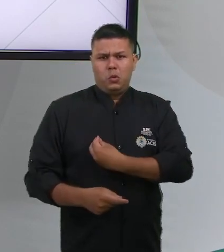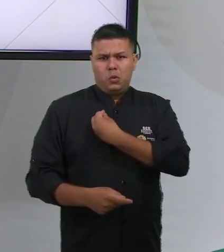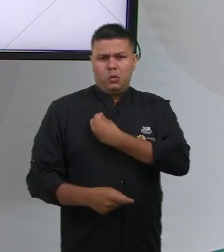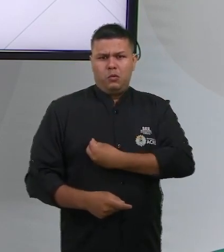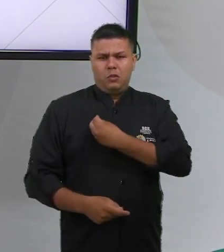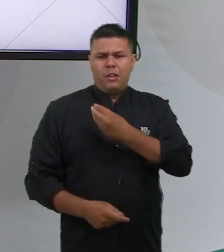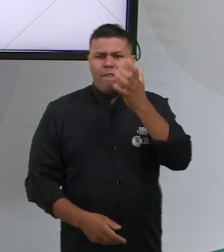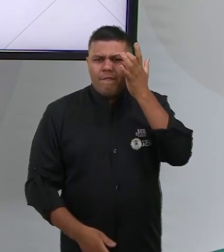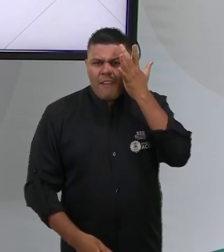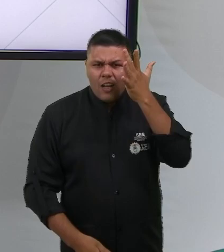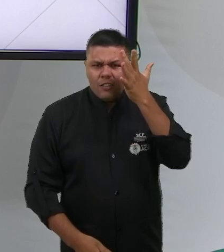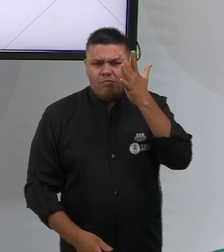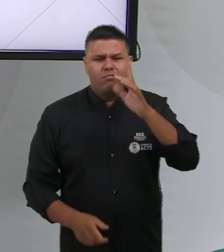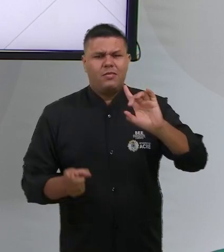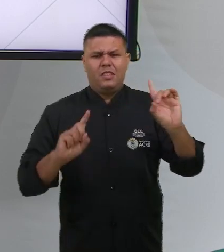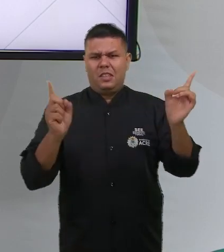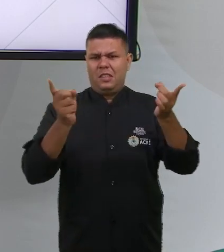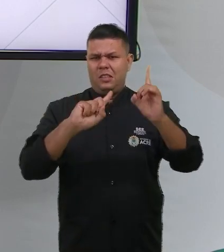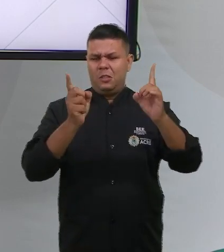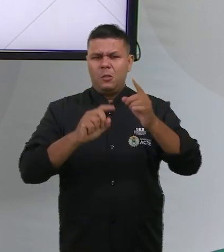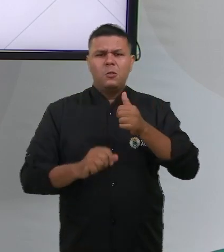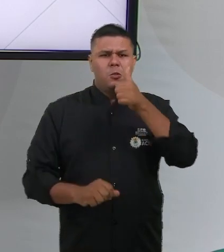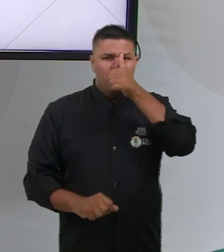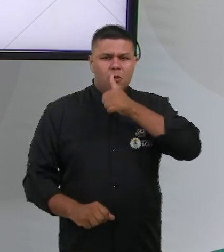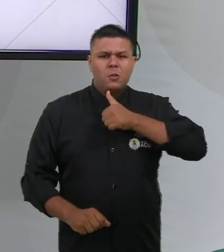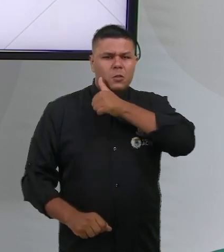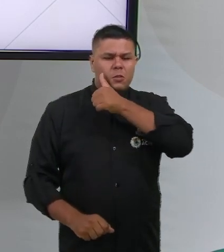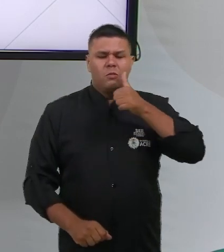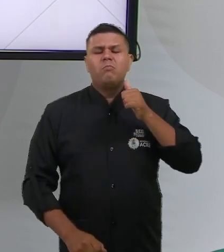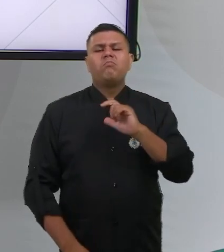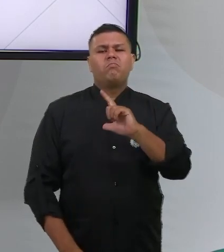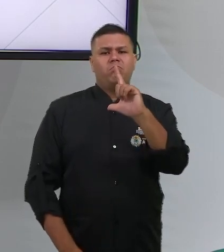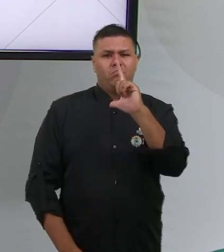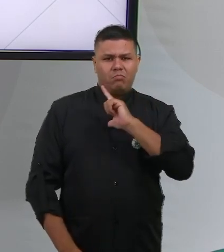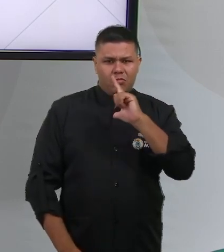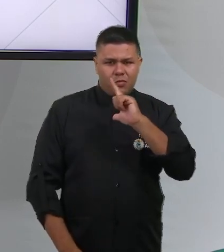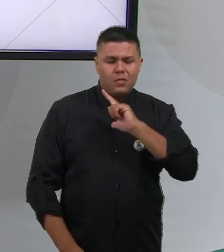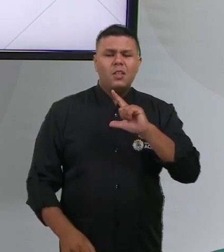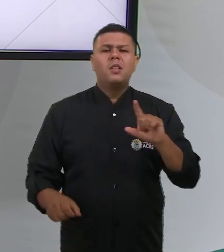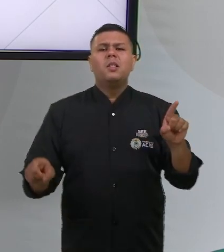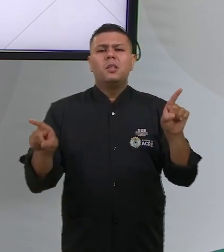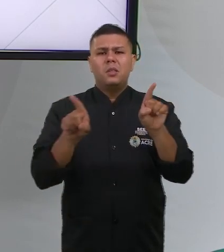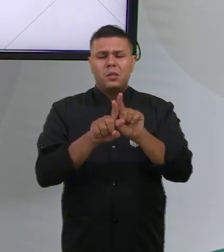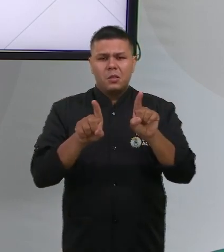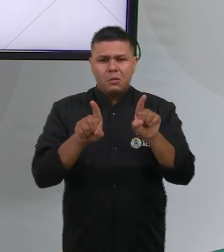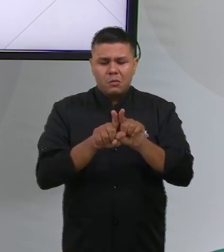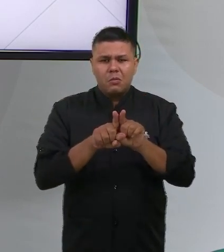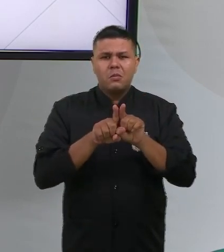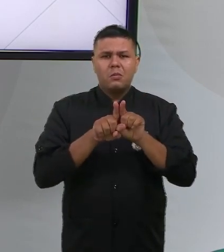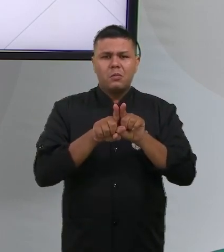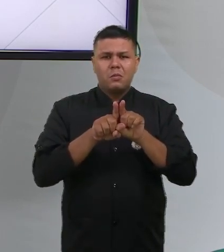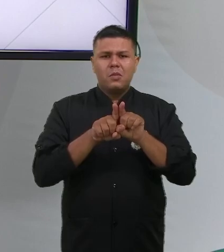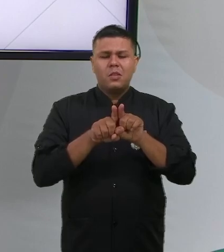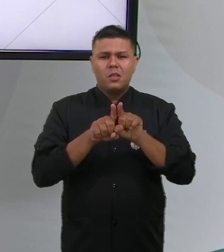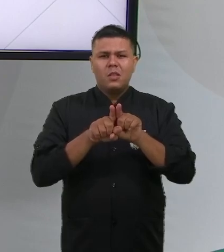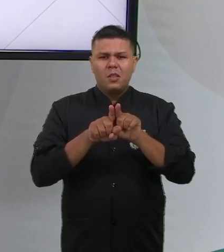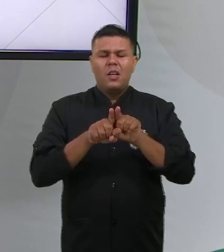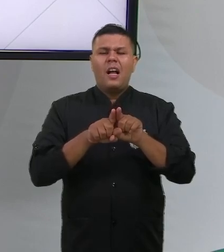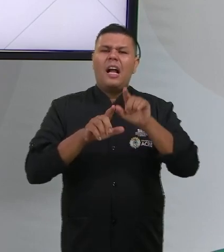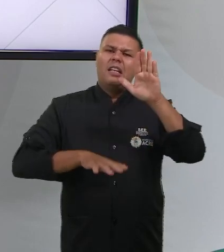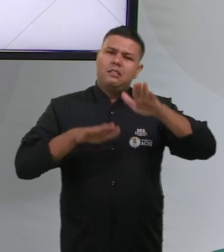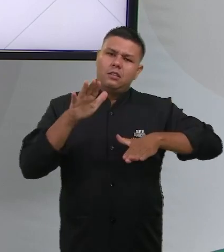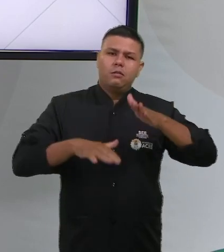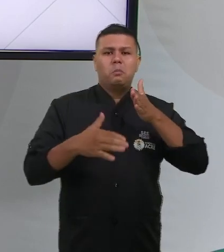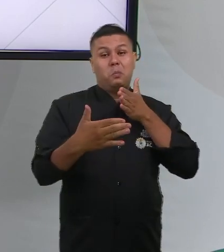né? Vai exigir de você muito sacrifício. E sacrifícios esses, né, que serão tidos como